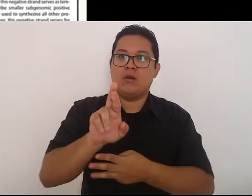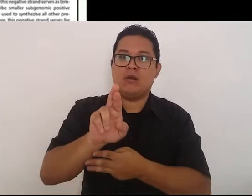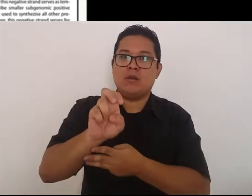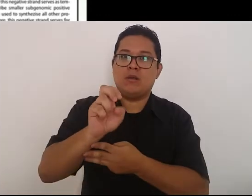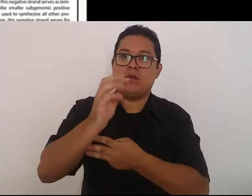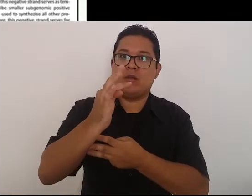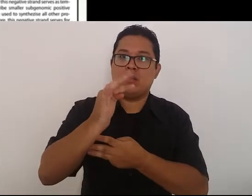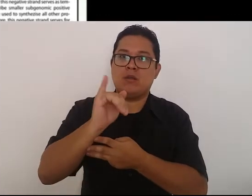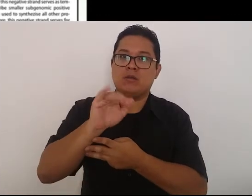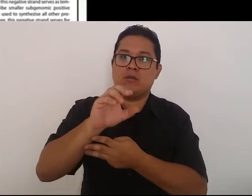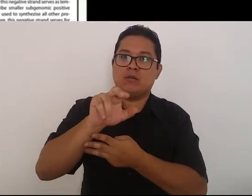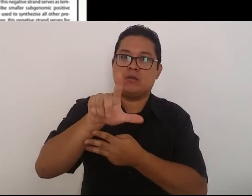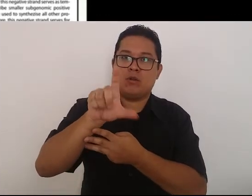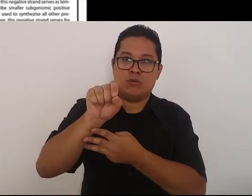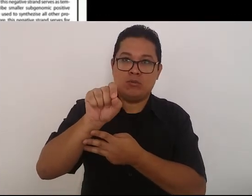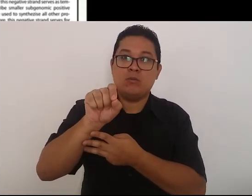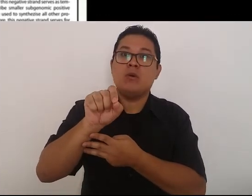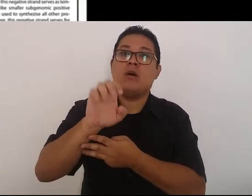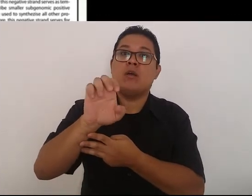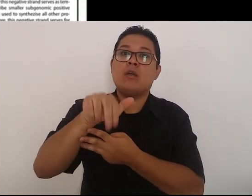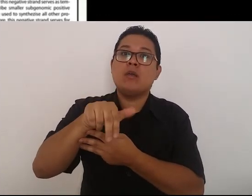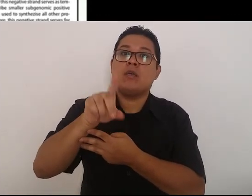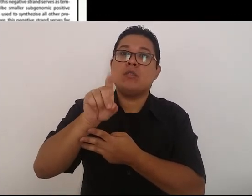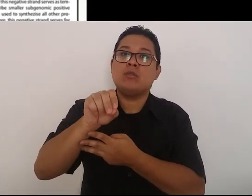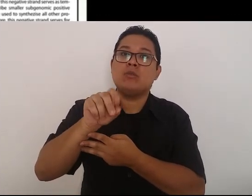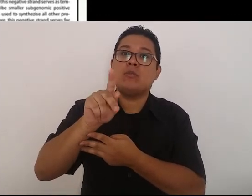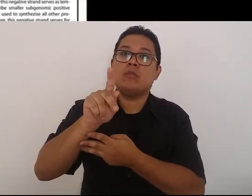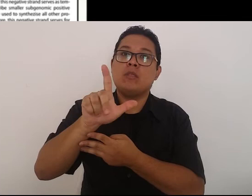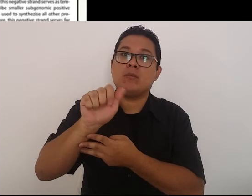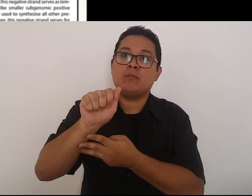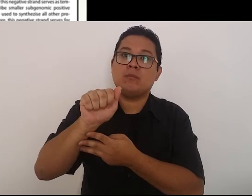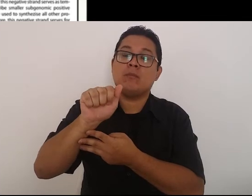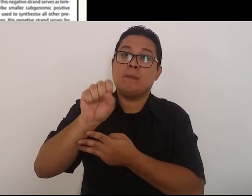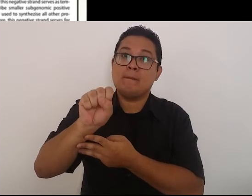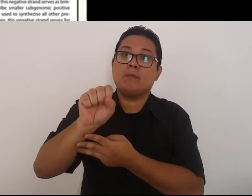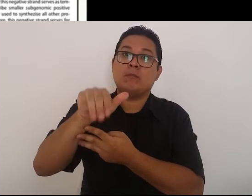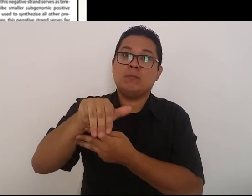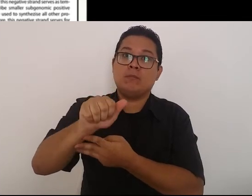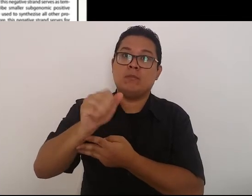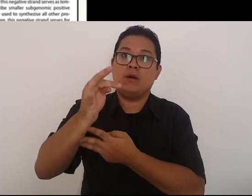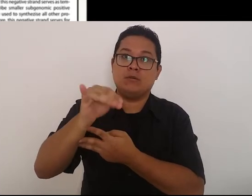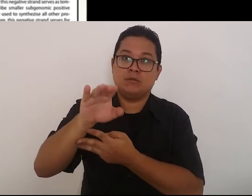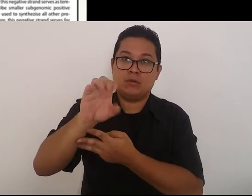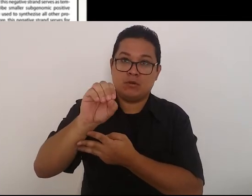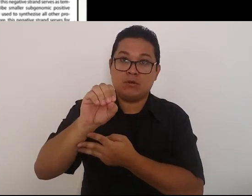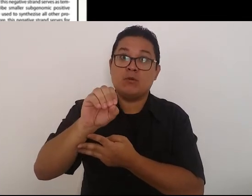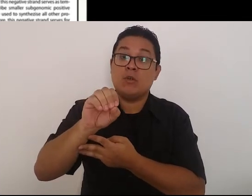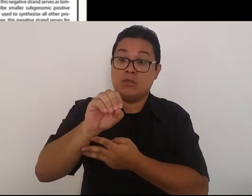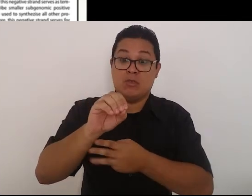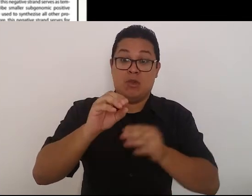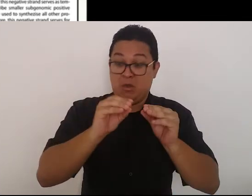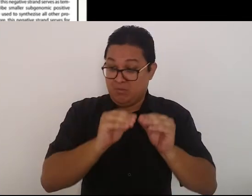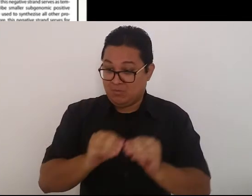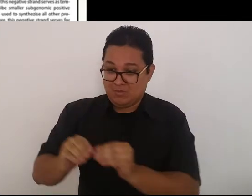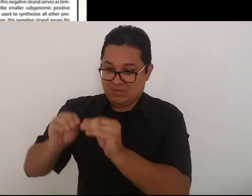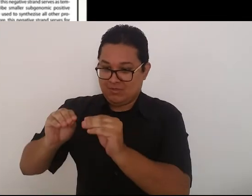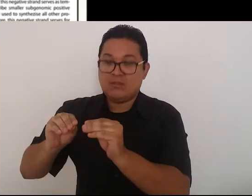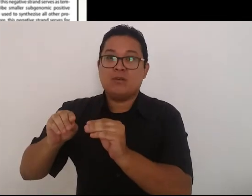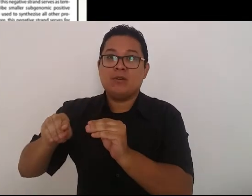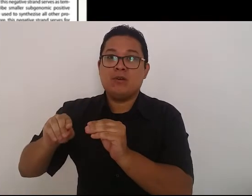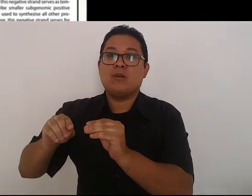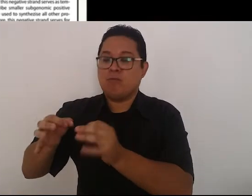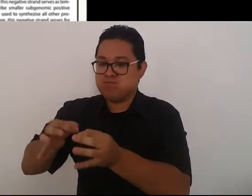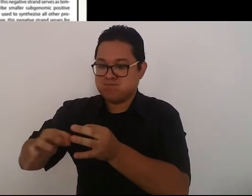de Golgi, e ele secreta esse vírus como se fosse uma gotícula de secreção. Quando ele